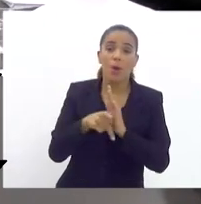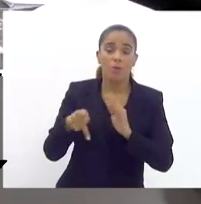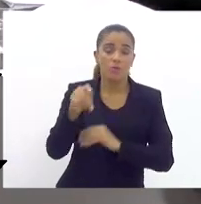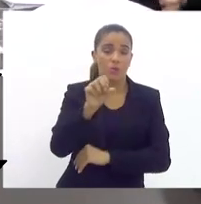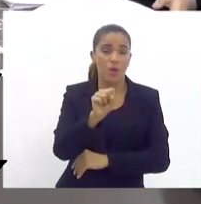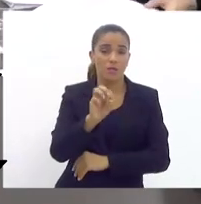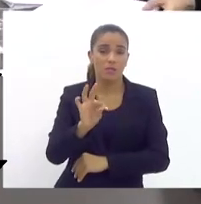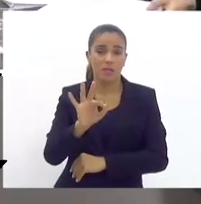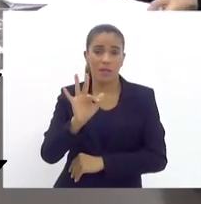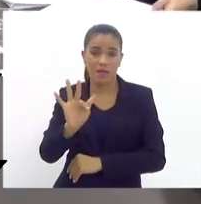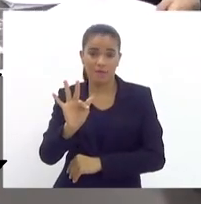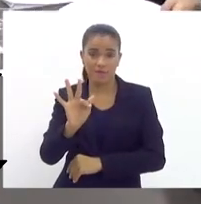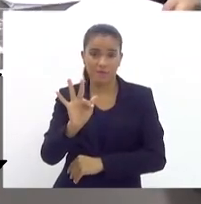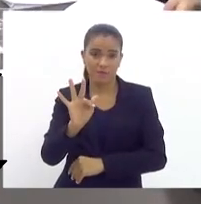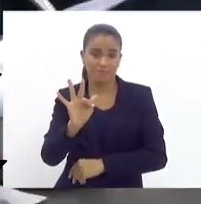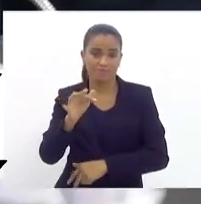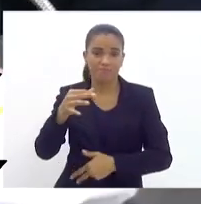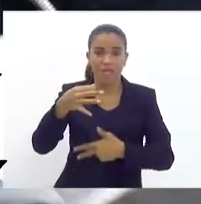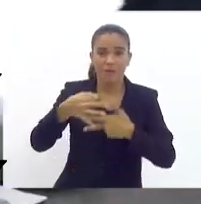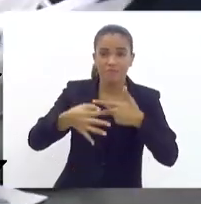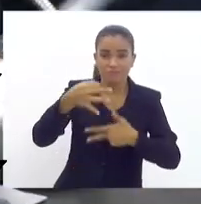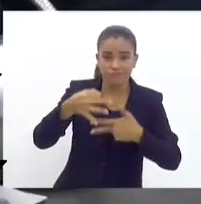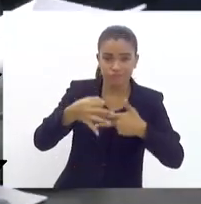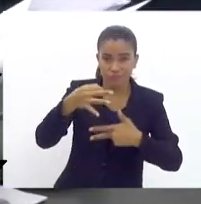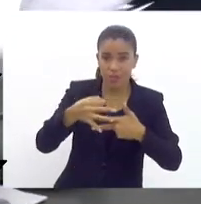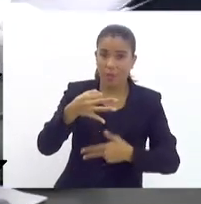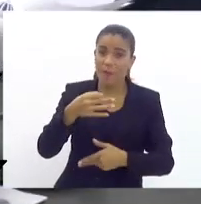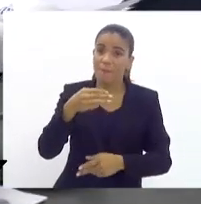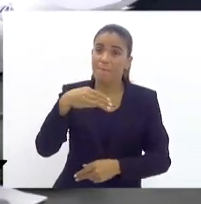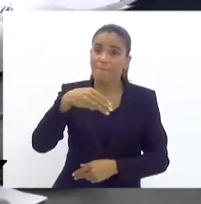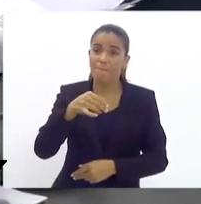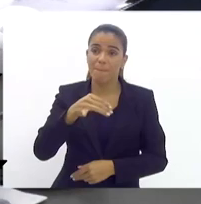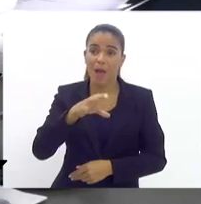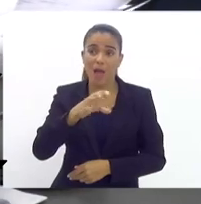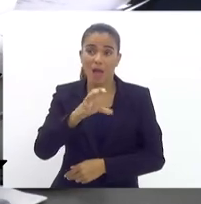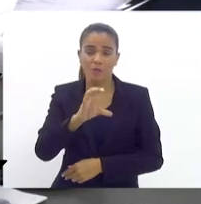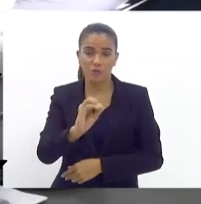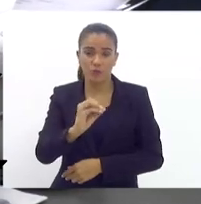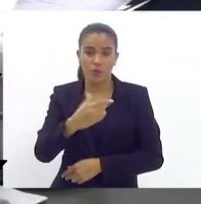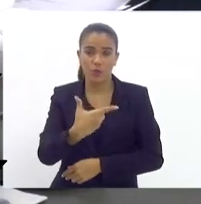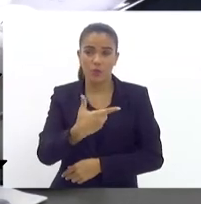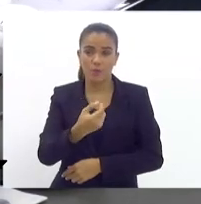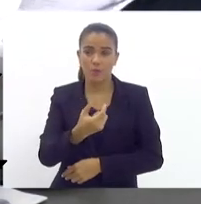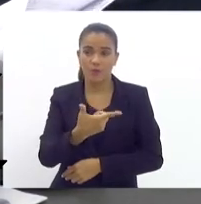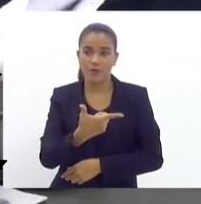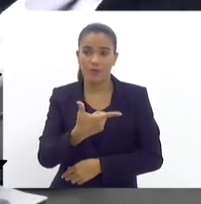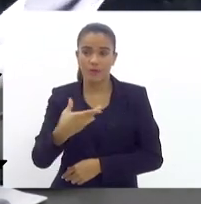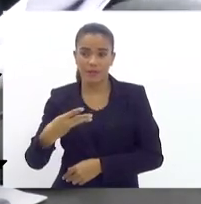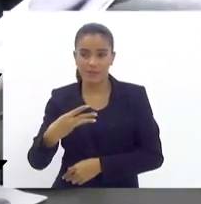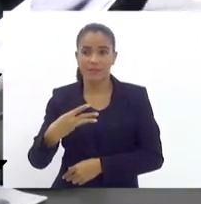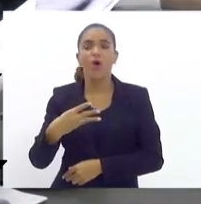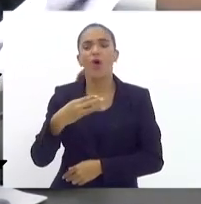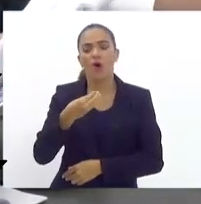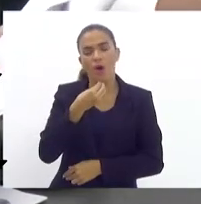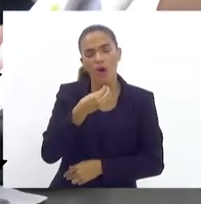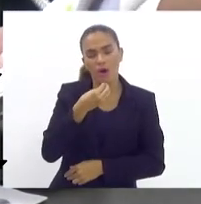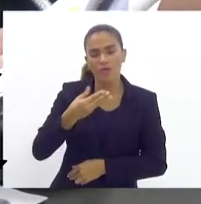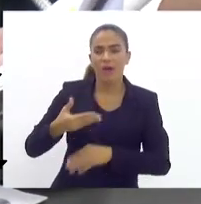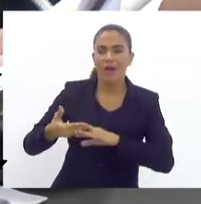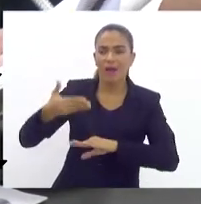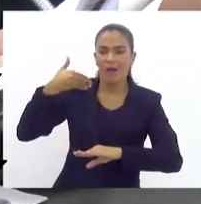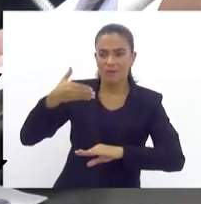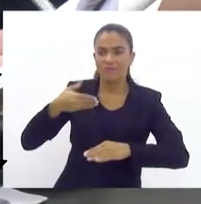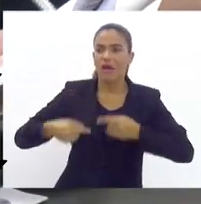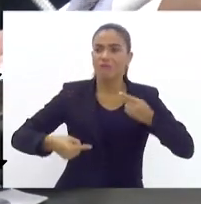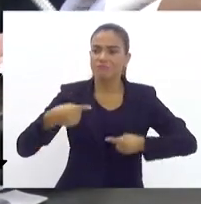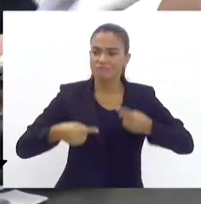Federal, mais precisamente de abril de 2023. Obviamente que a gente já debateu aqui por conta de algumas